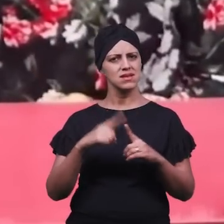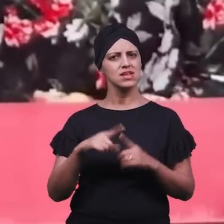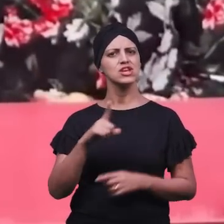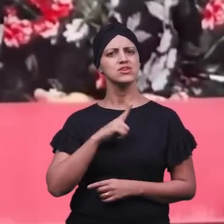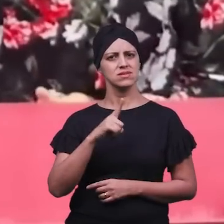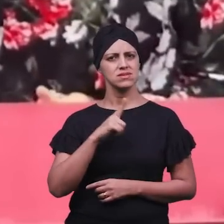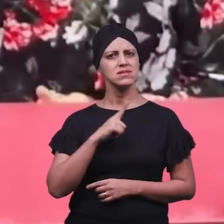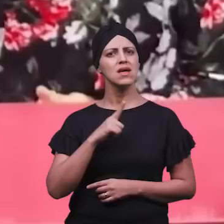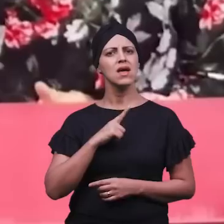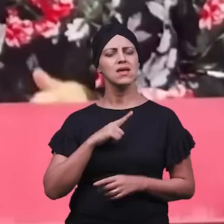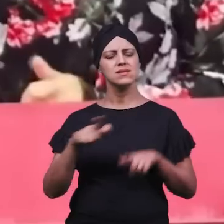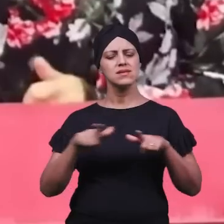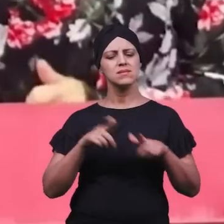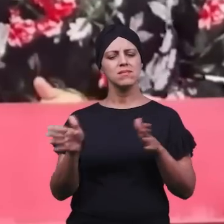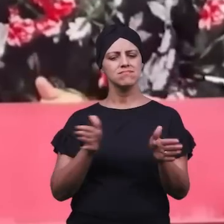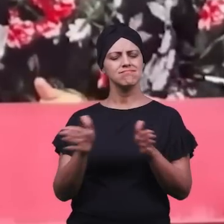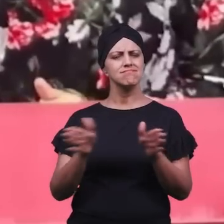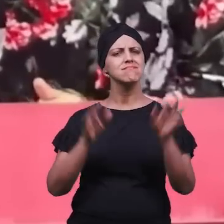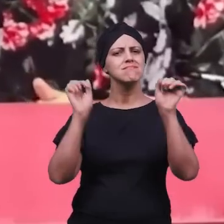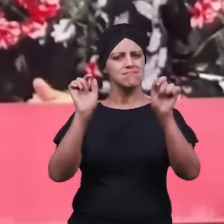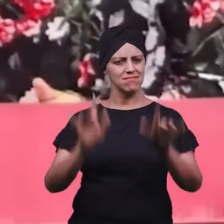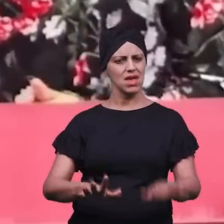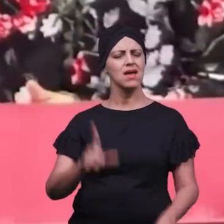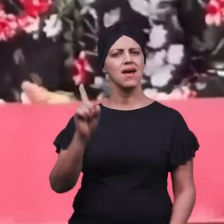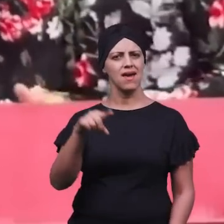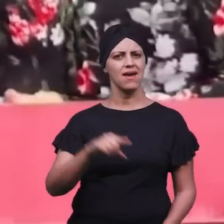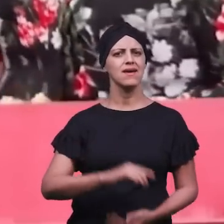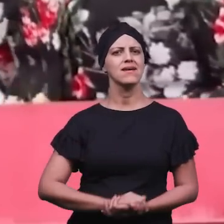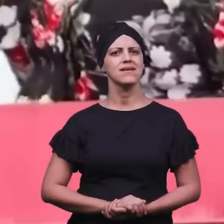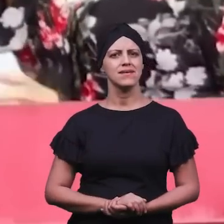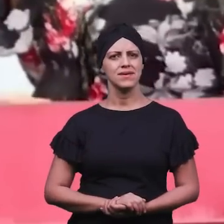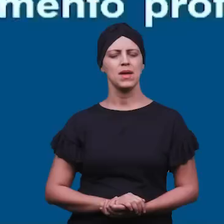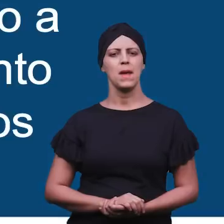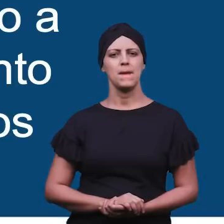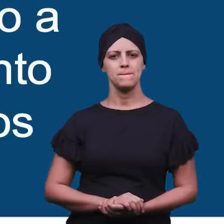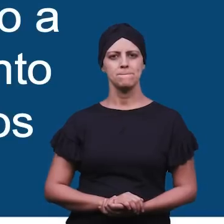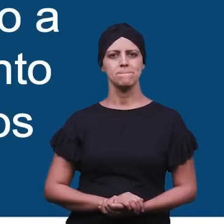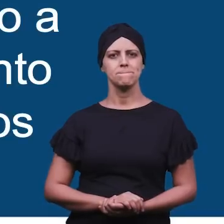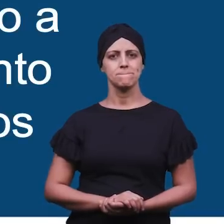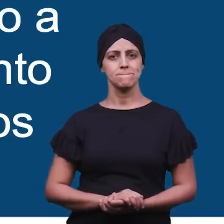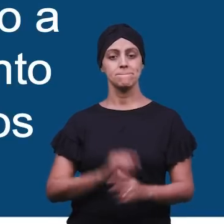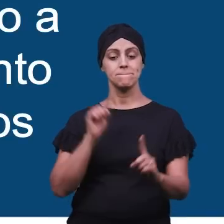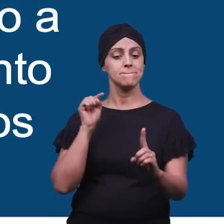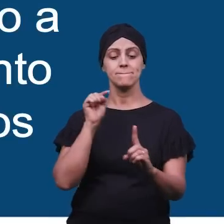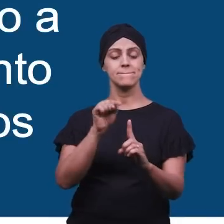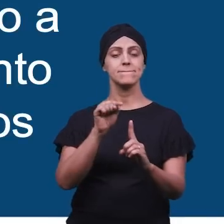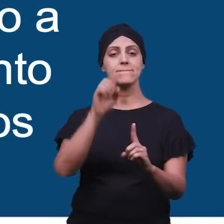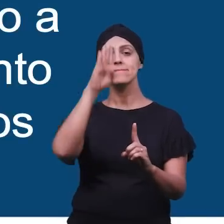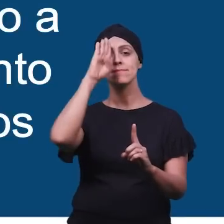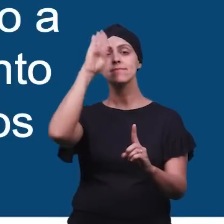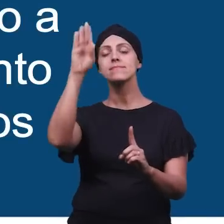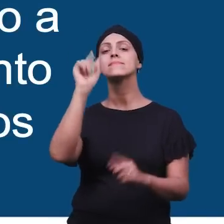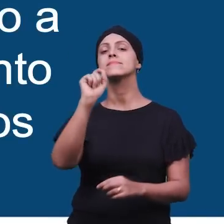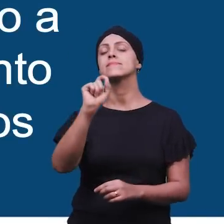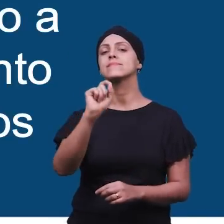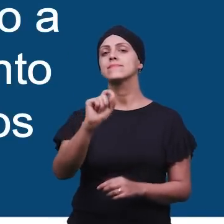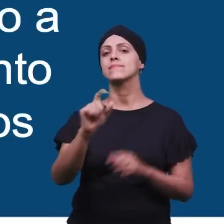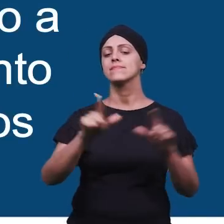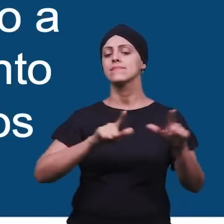trabalho de acessibilidade. Tem sido uma grande bênção. O objetivo principal do